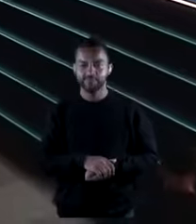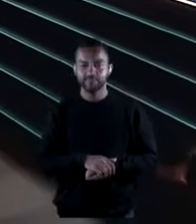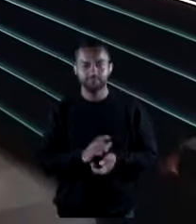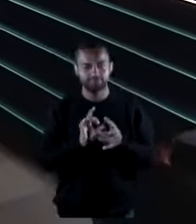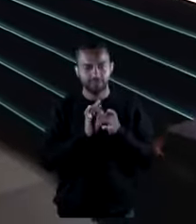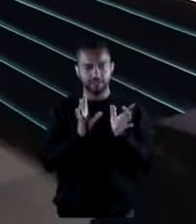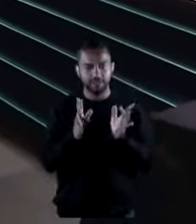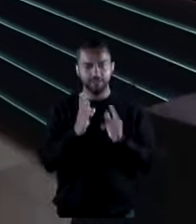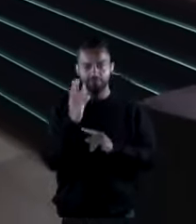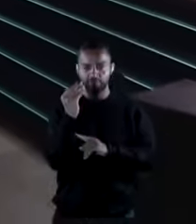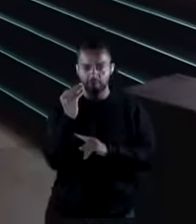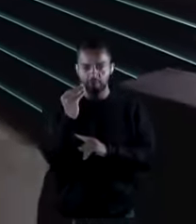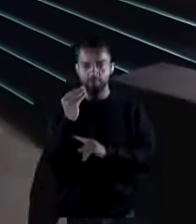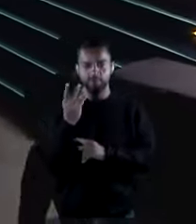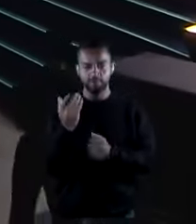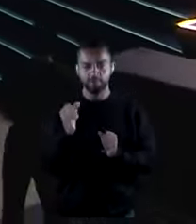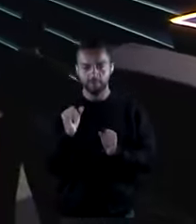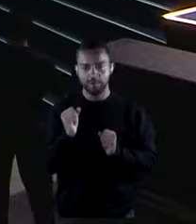foto.